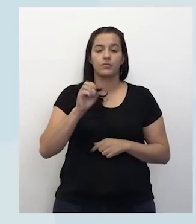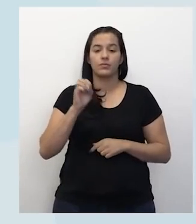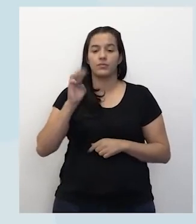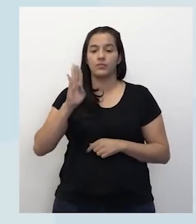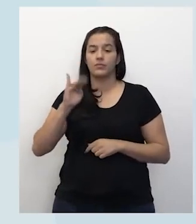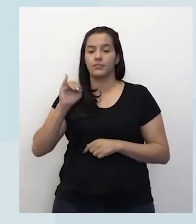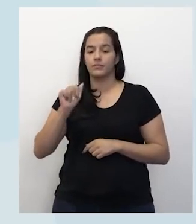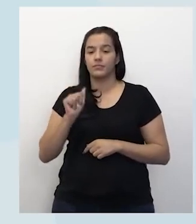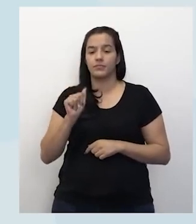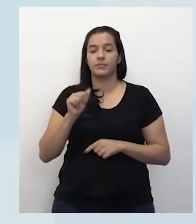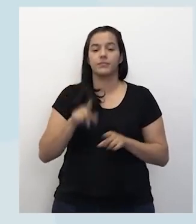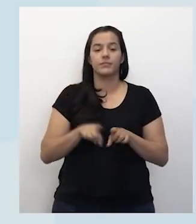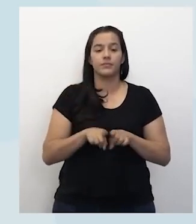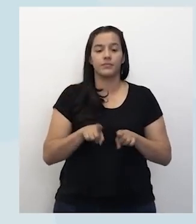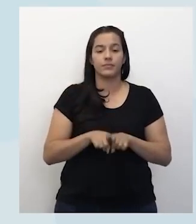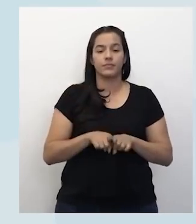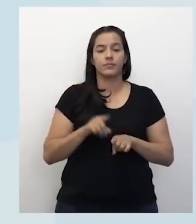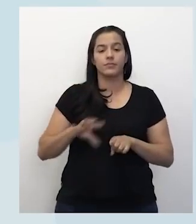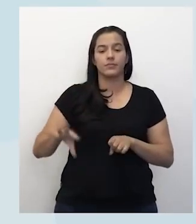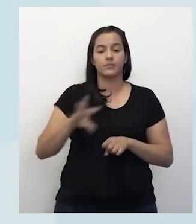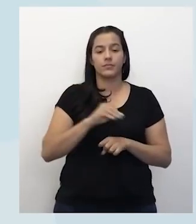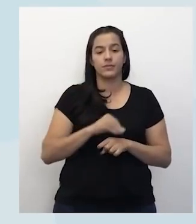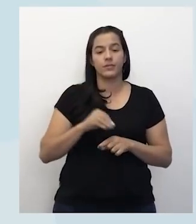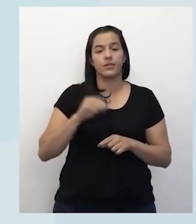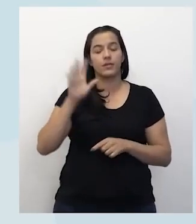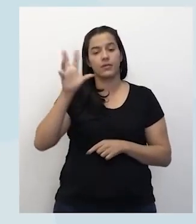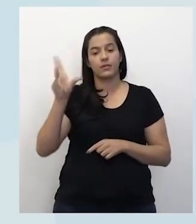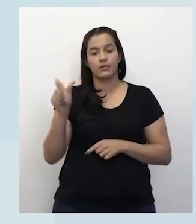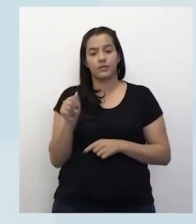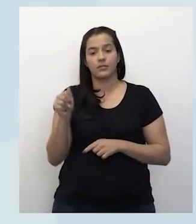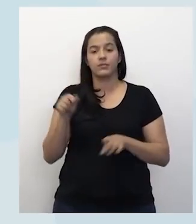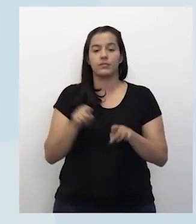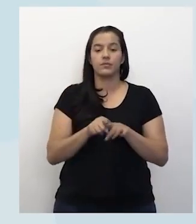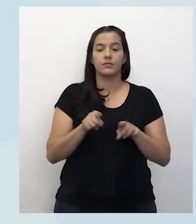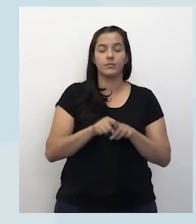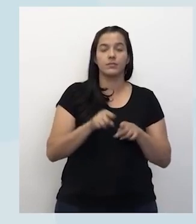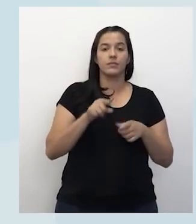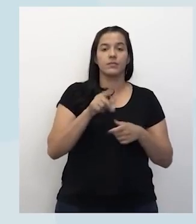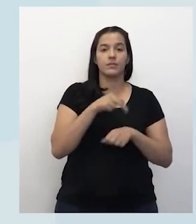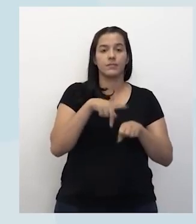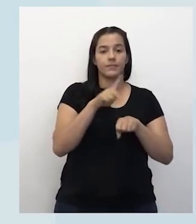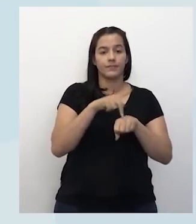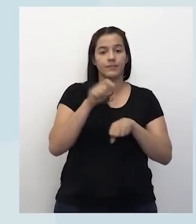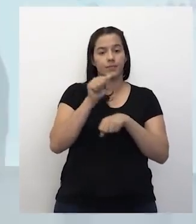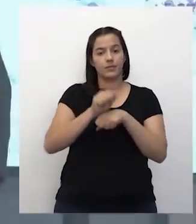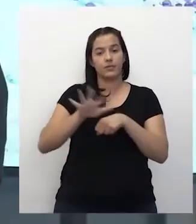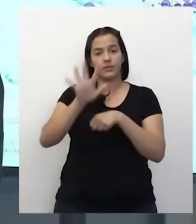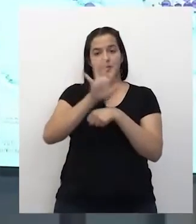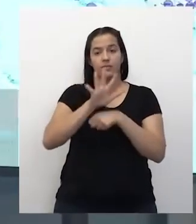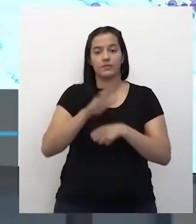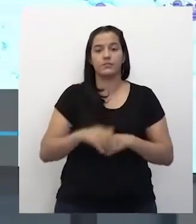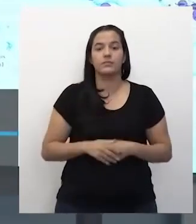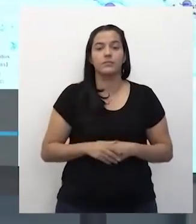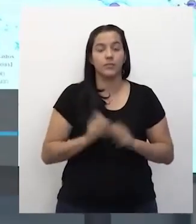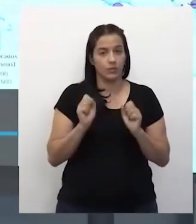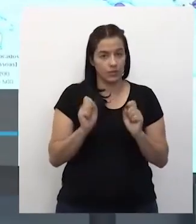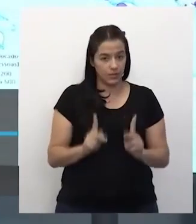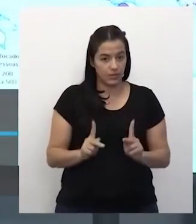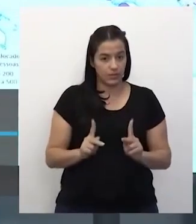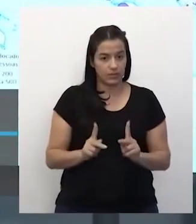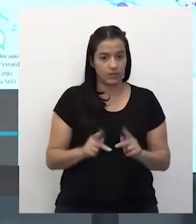do Sul. Nós temos boa parte dos países da África e países da Ásia, como eu retratei para vocês.